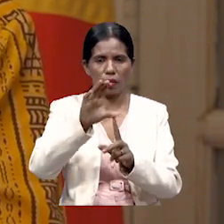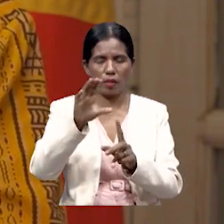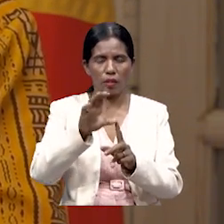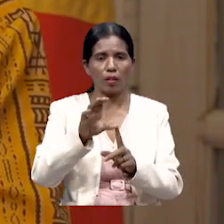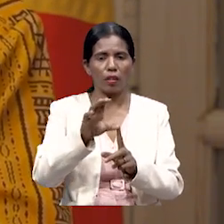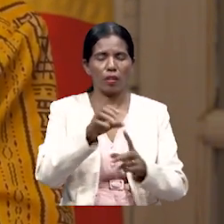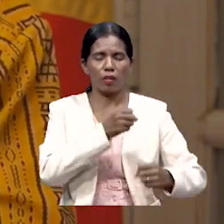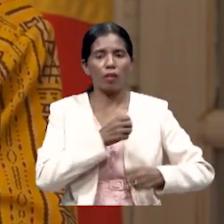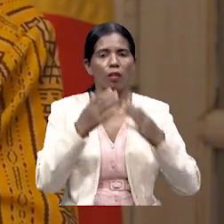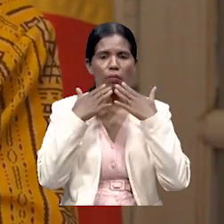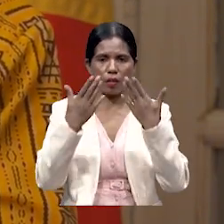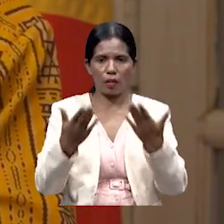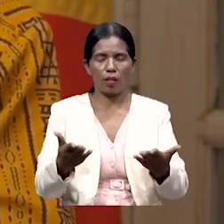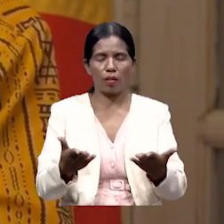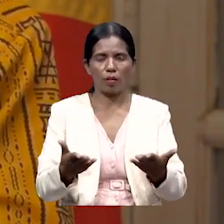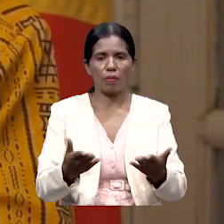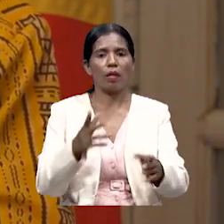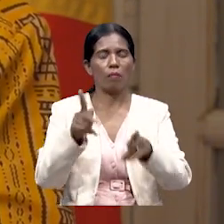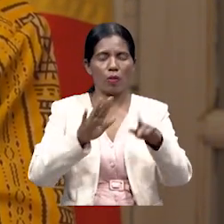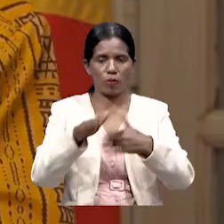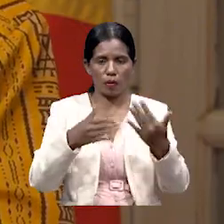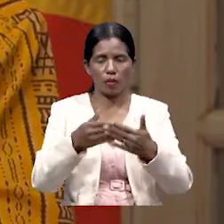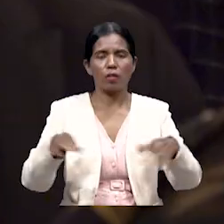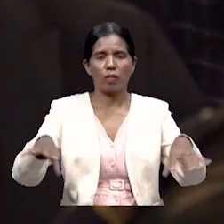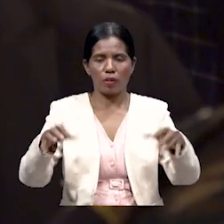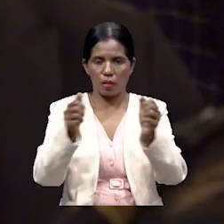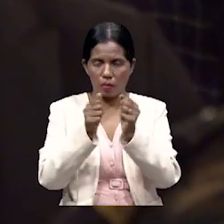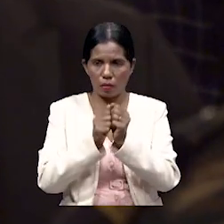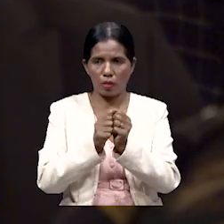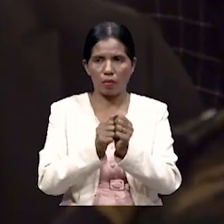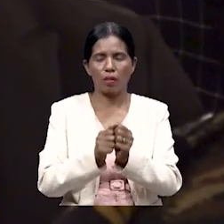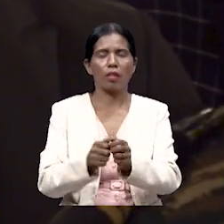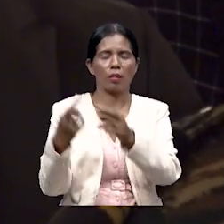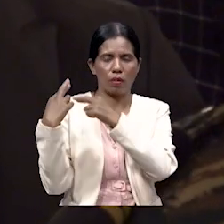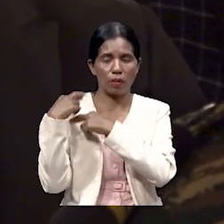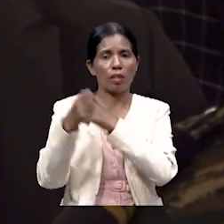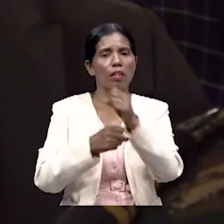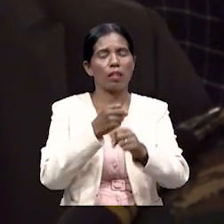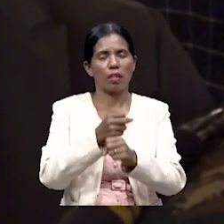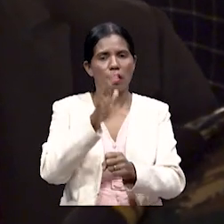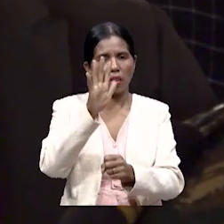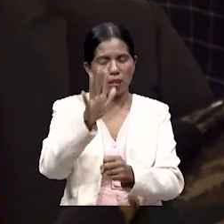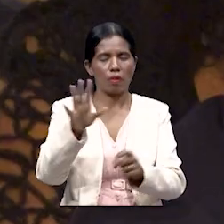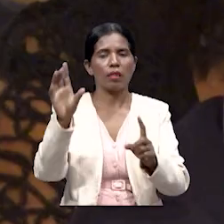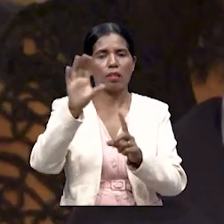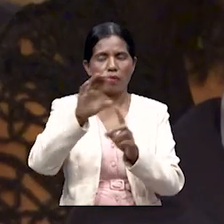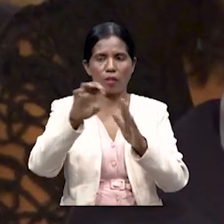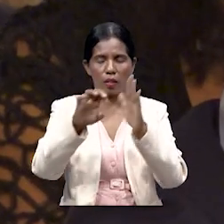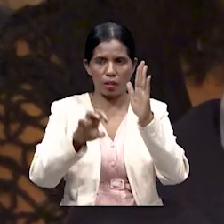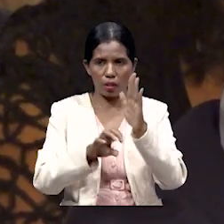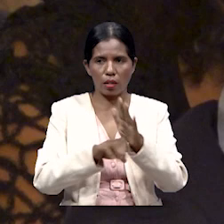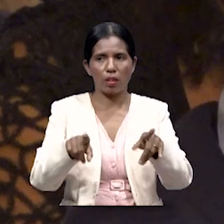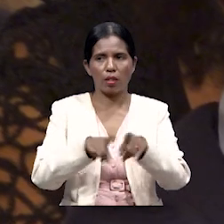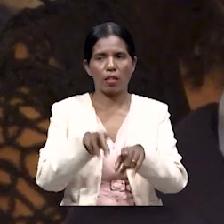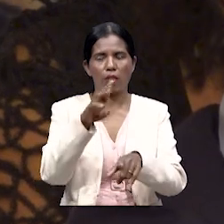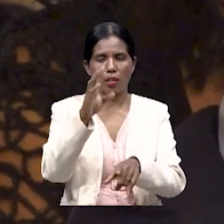Armada agradece ba entidade hotu nebe serviço hamutuk durante nia mandato tinang lima nudar Sefe Estado iha República Demokratika